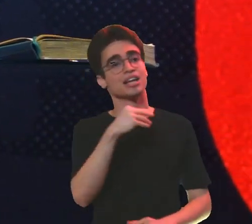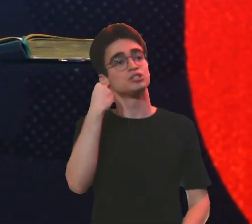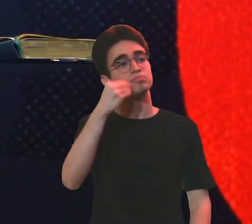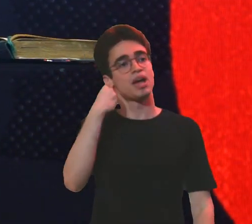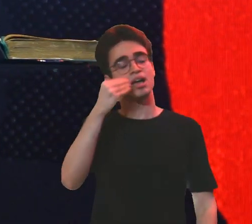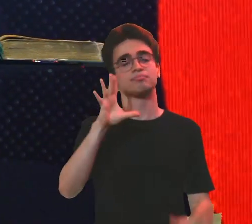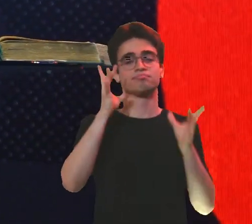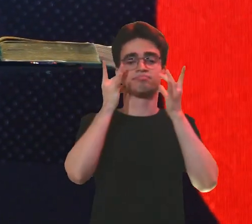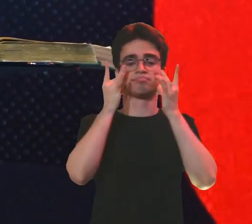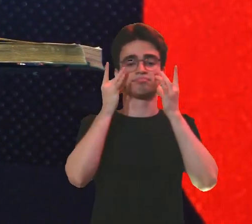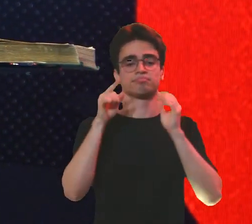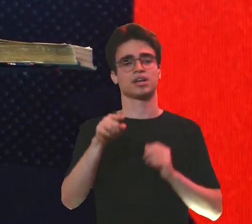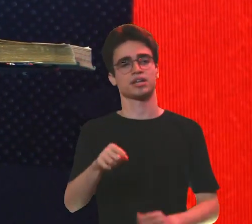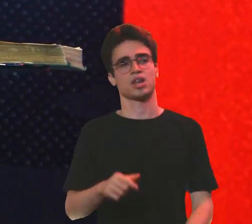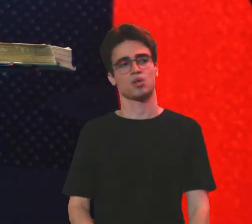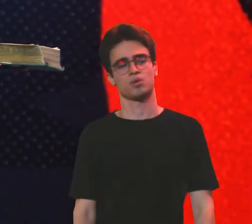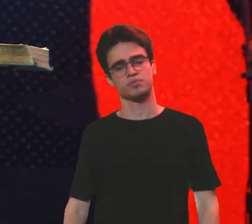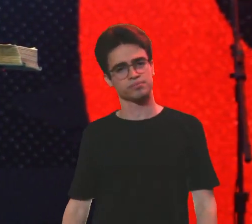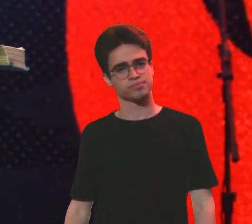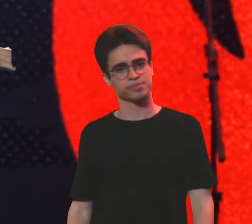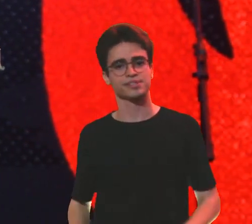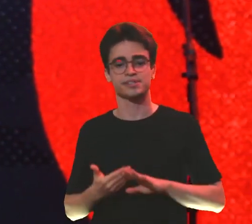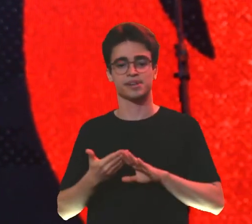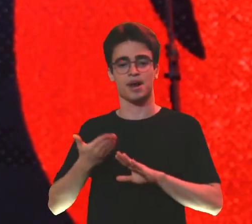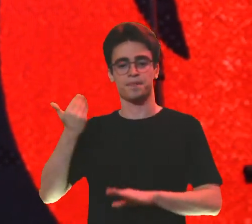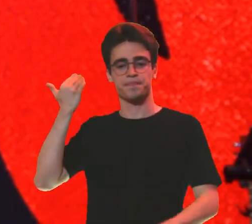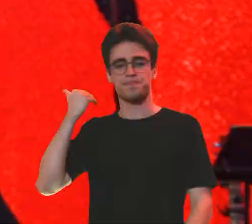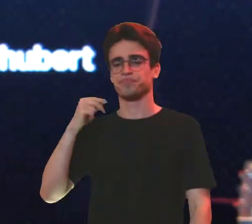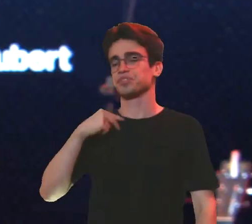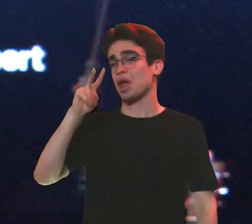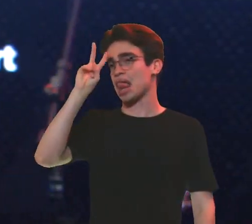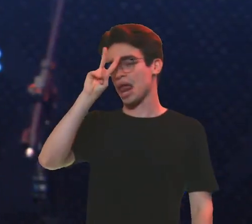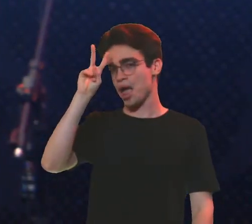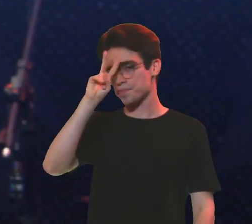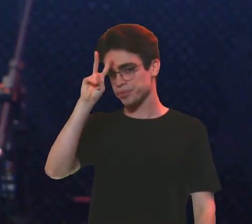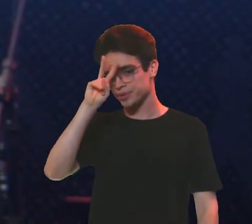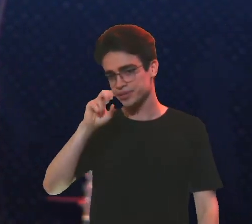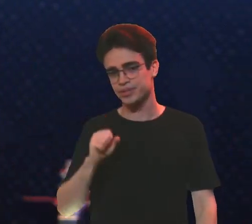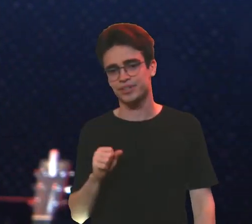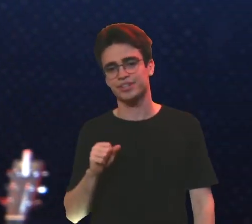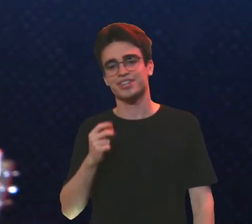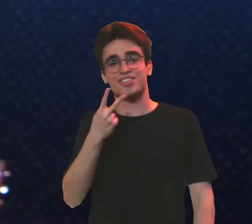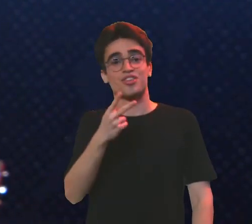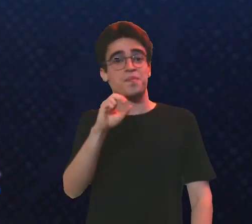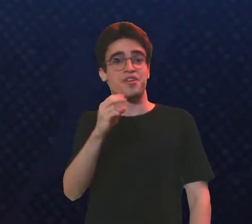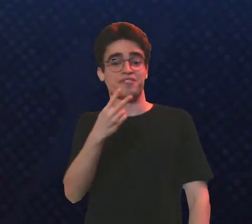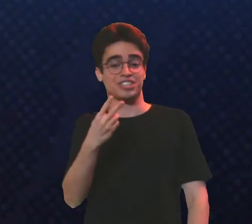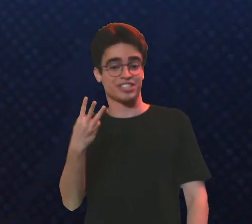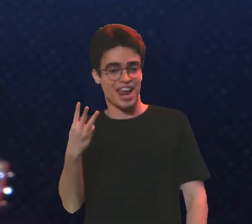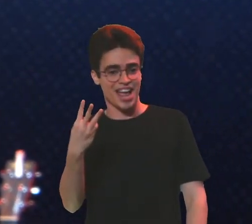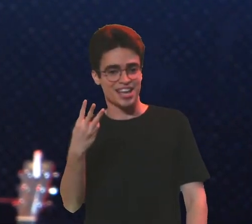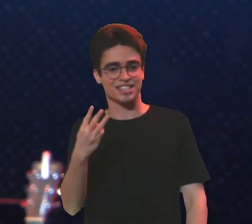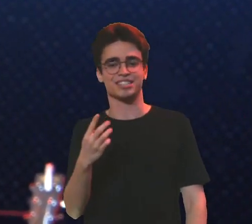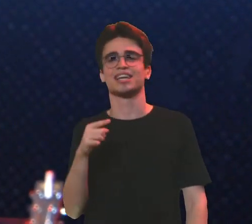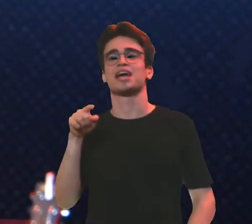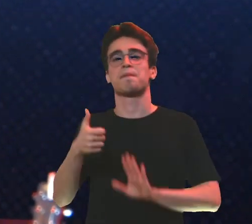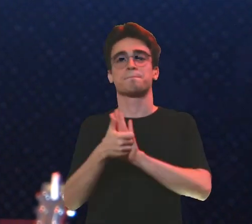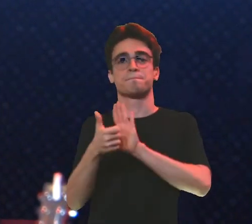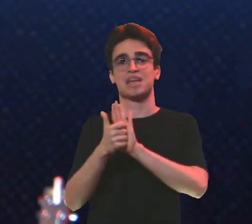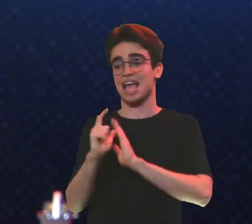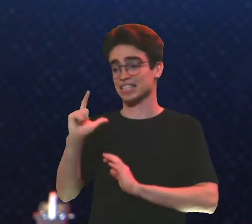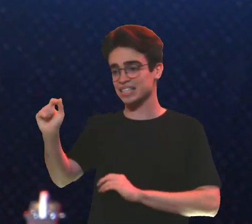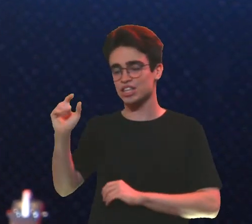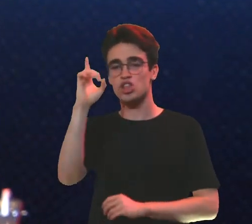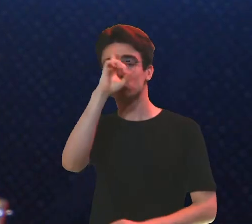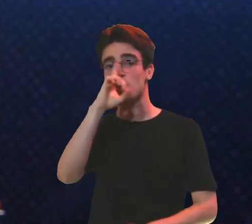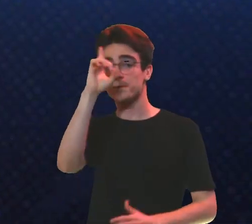aquilo. Eu lembro em 2023, estava saindo da PIB num domingo